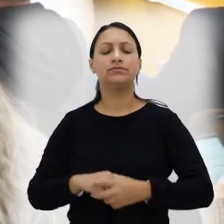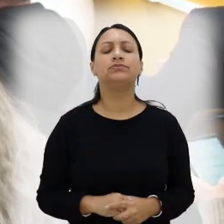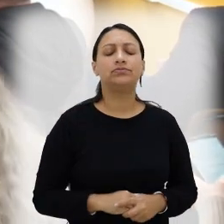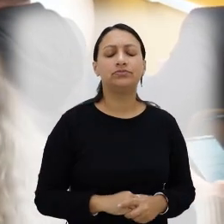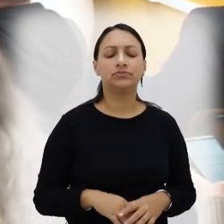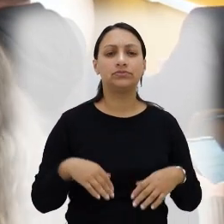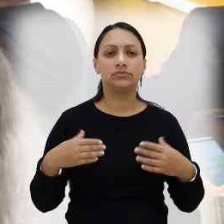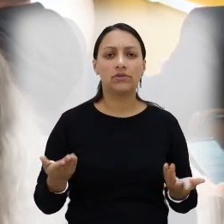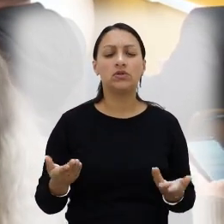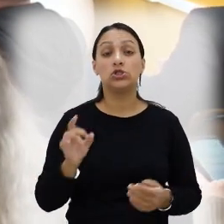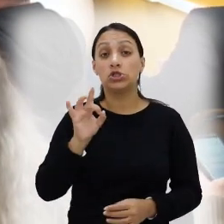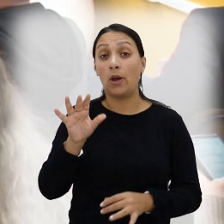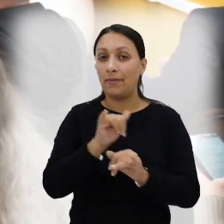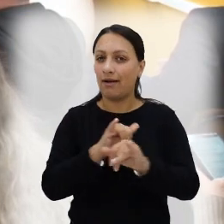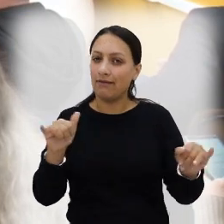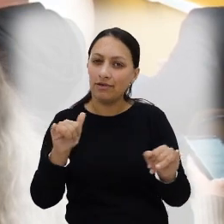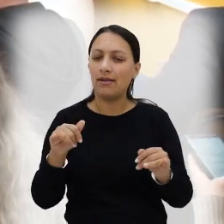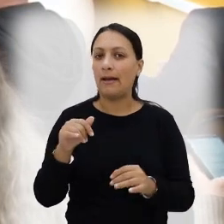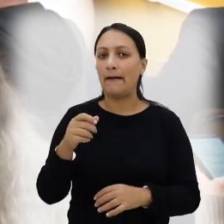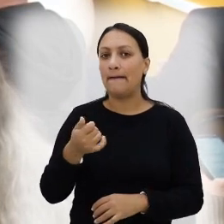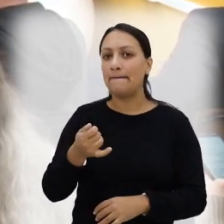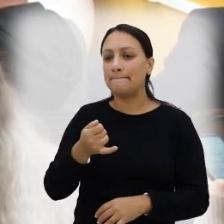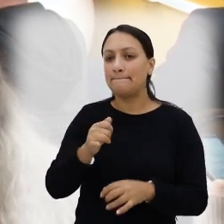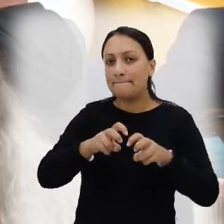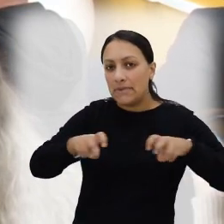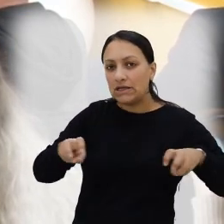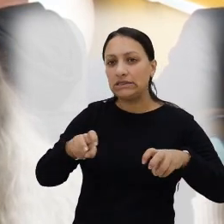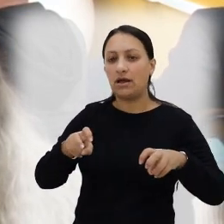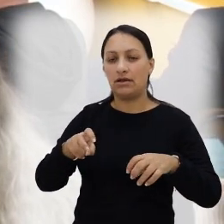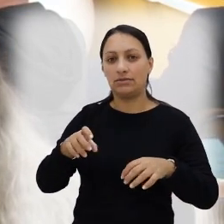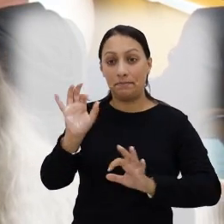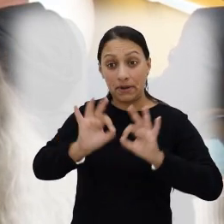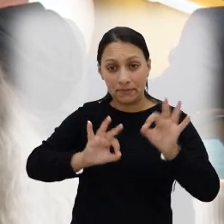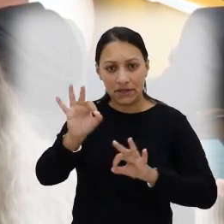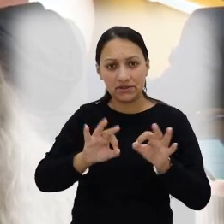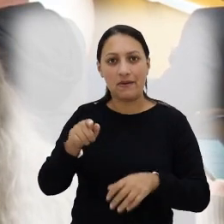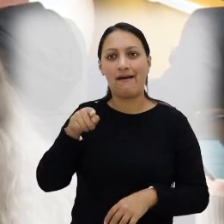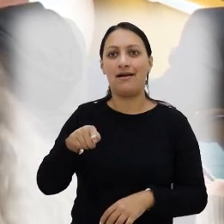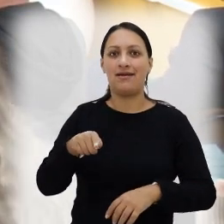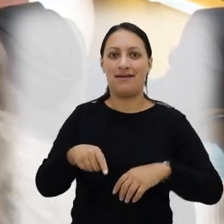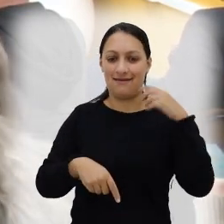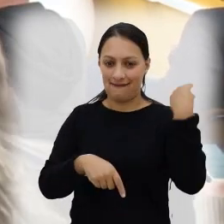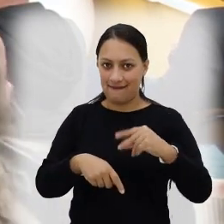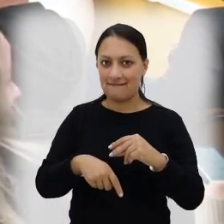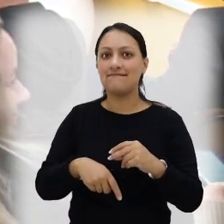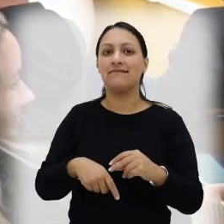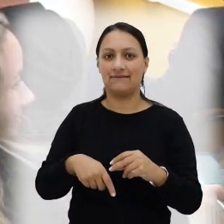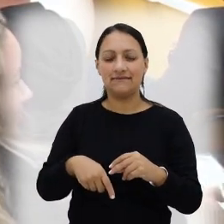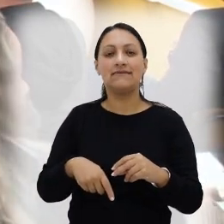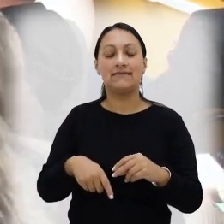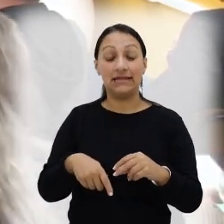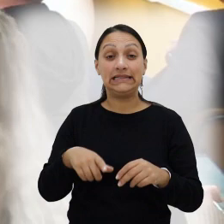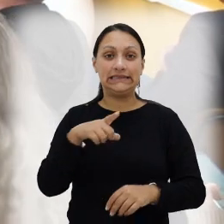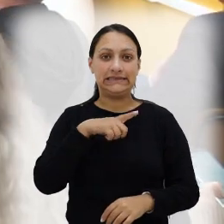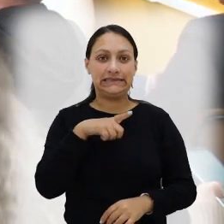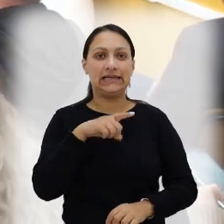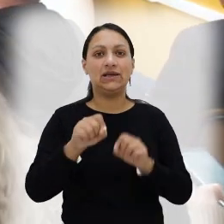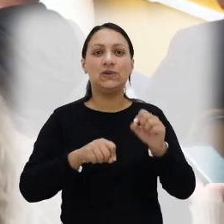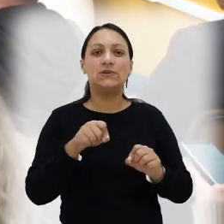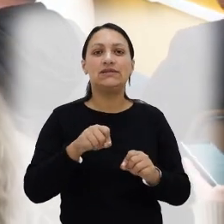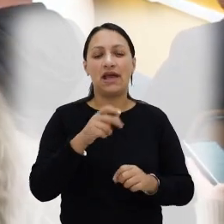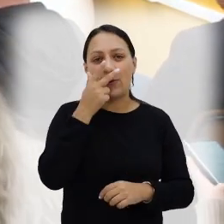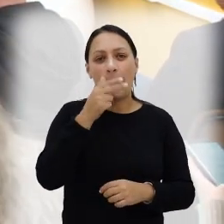Então, já... E só para dizer que a banca preparatória, a Lívia é a que bate. Tem uns morde e